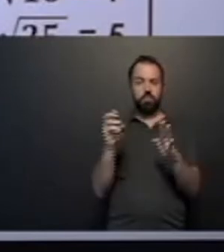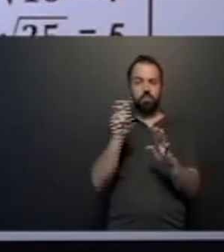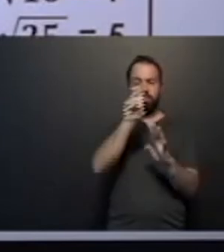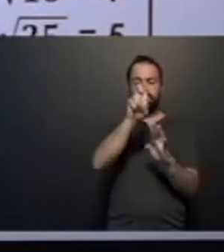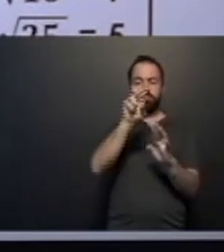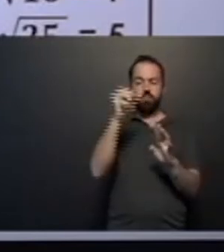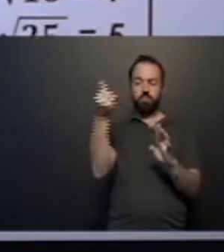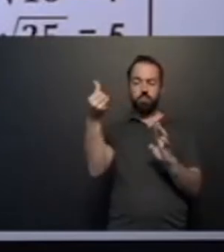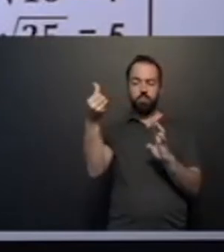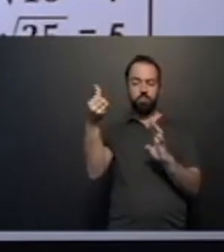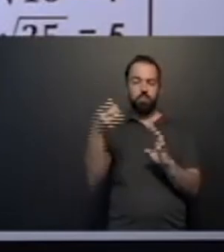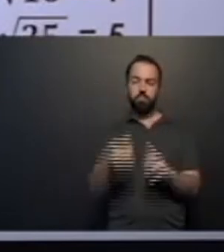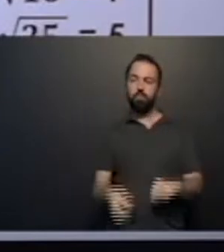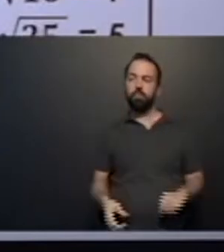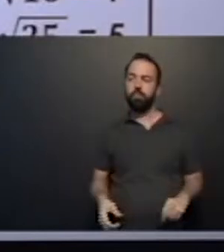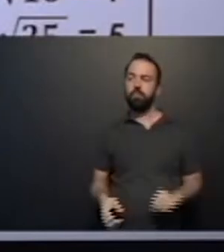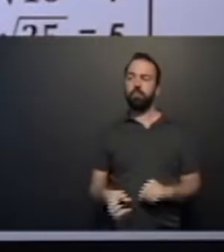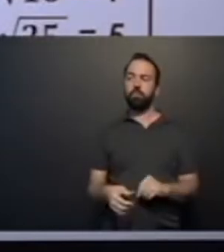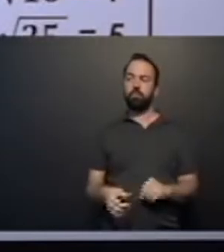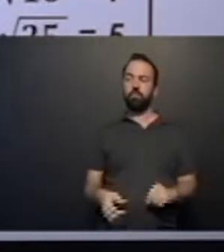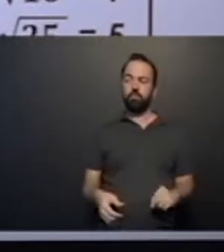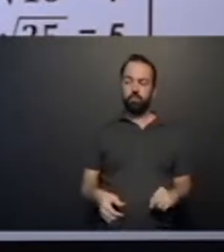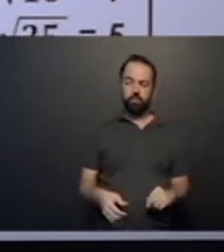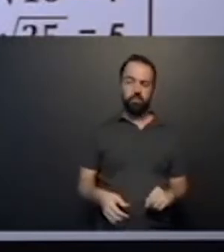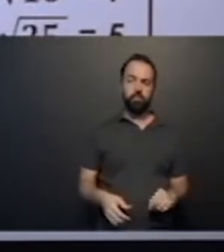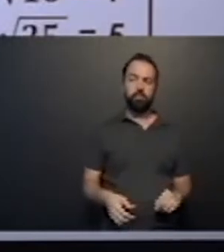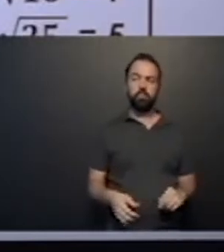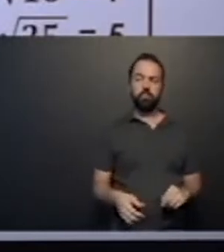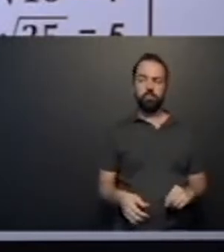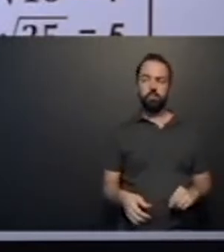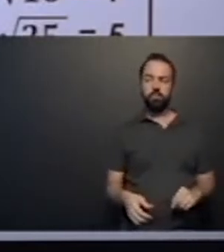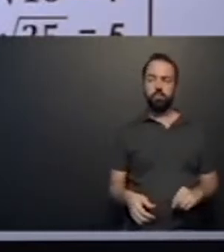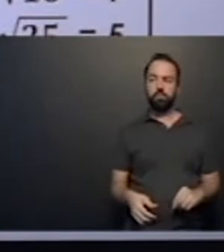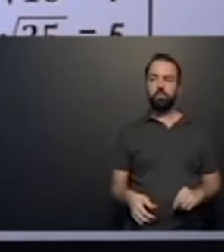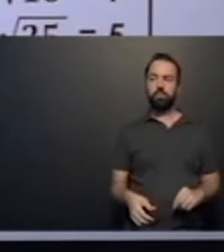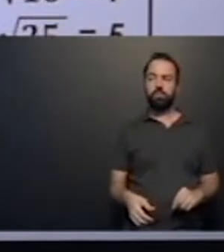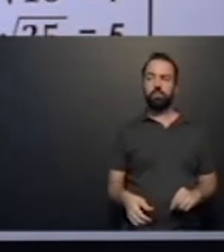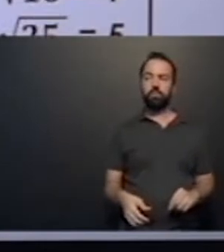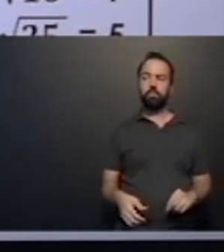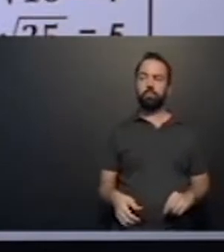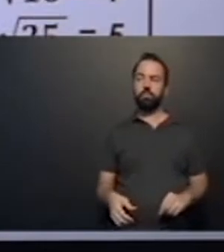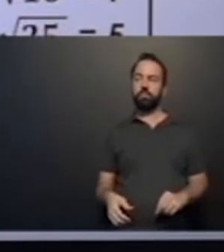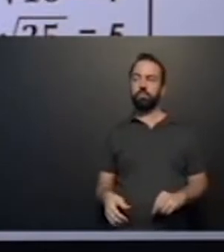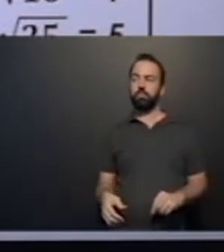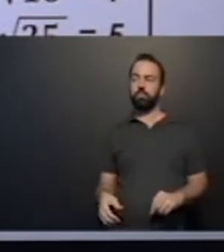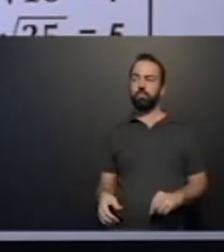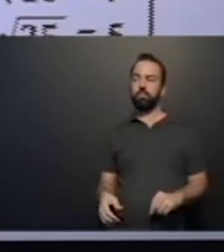seis porque o cliente está encerrar de 25 e 36 e